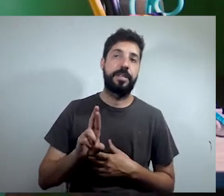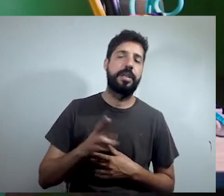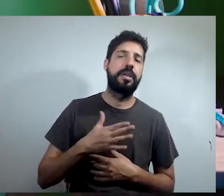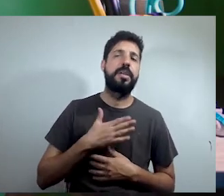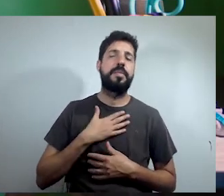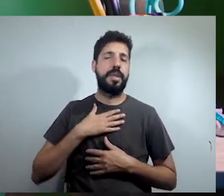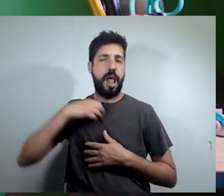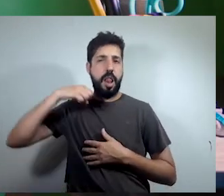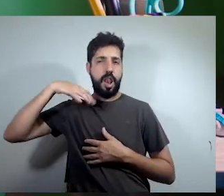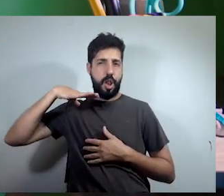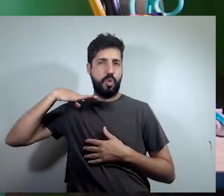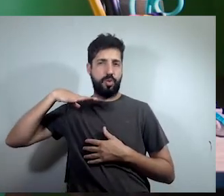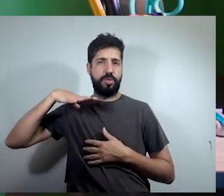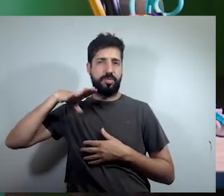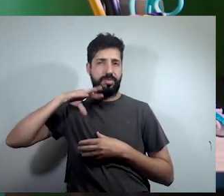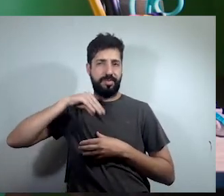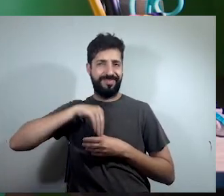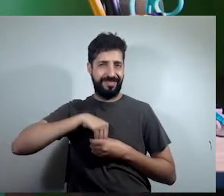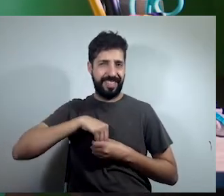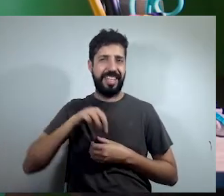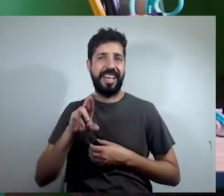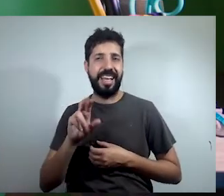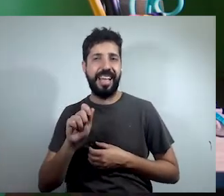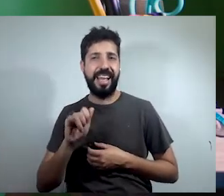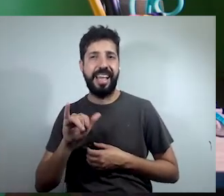Minha luz é de raio